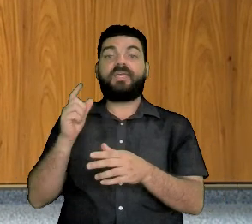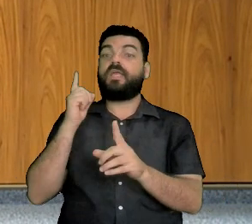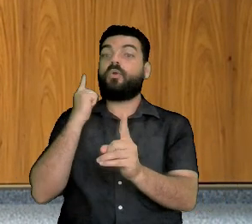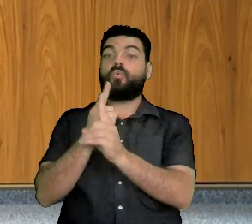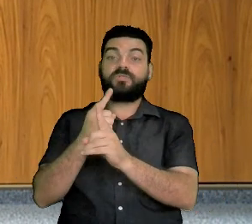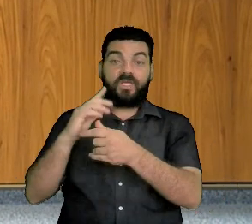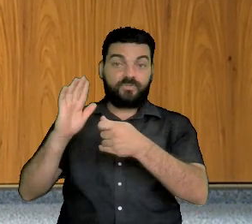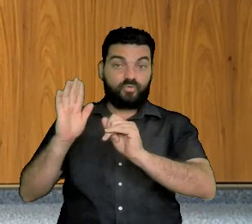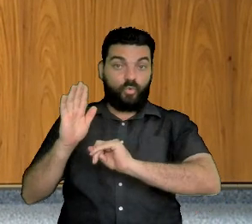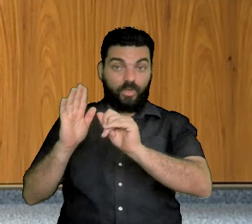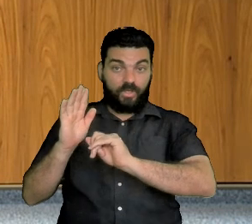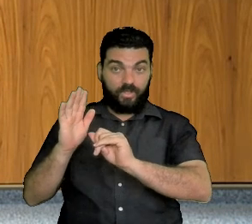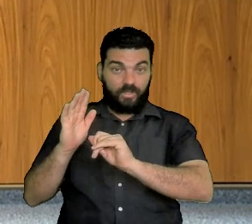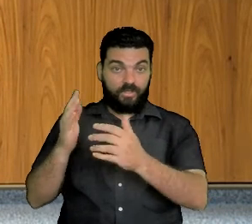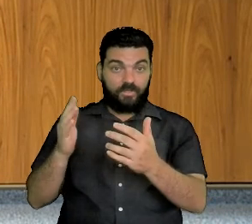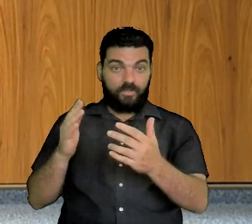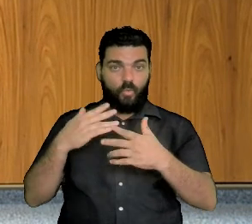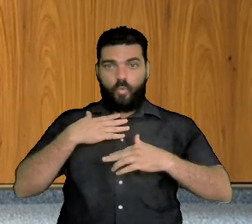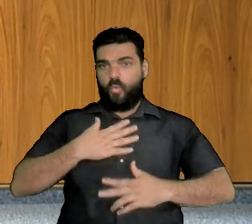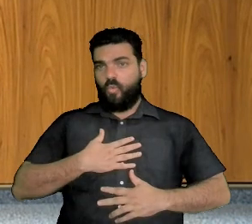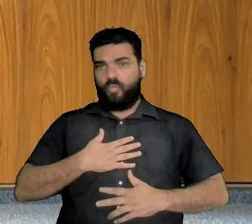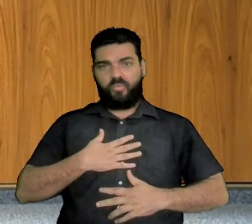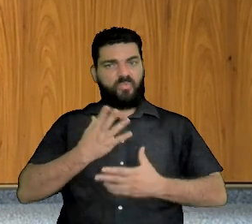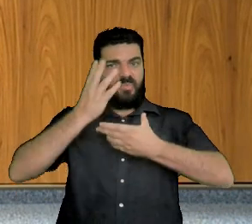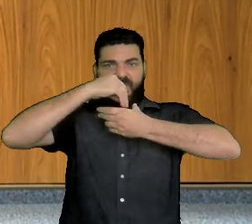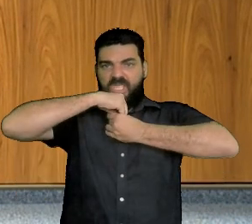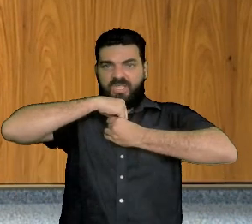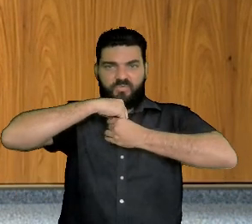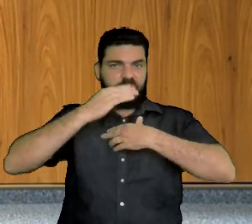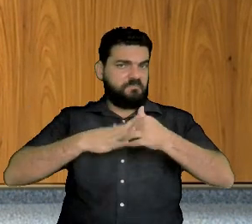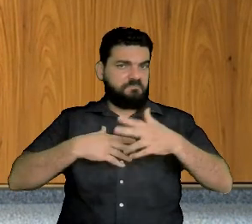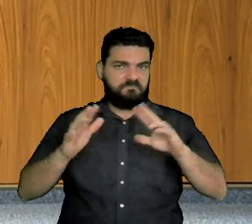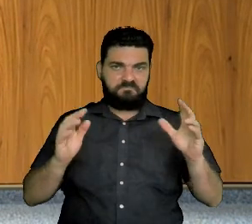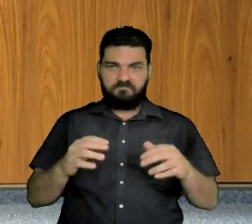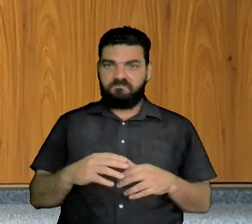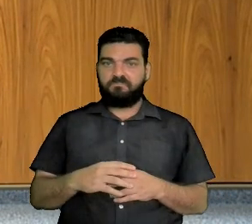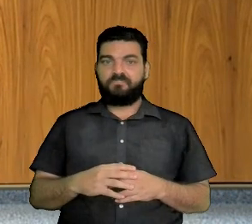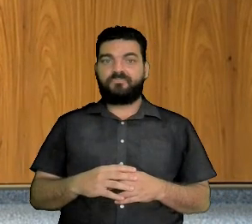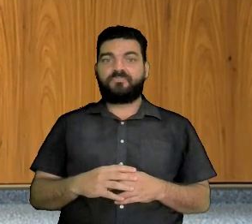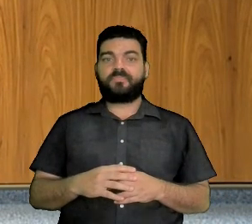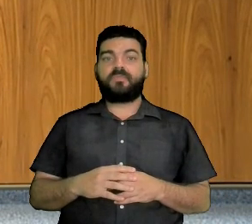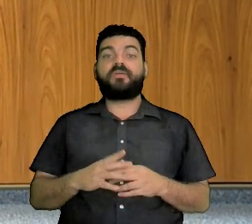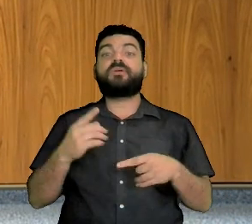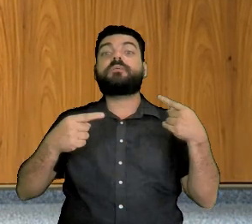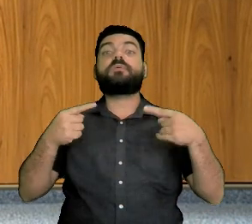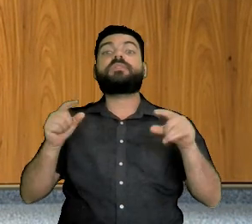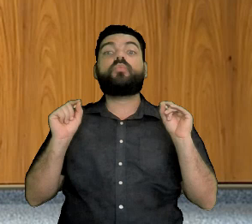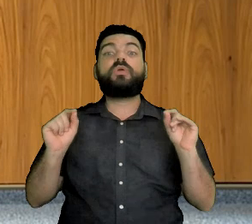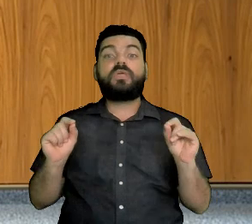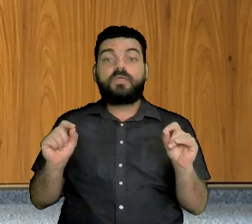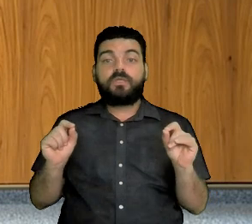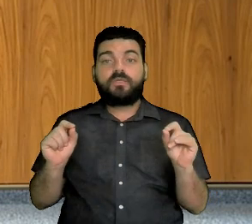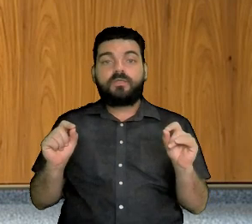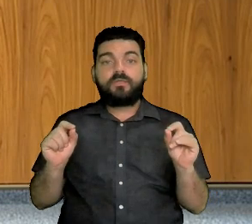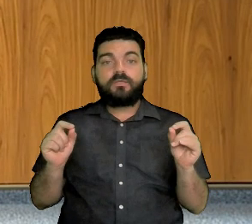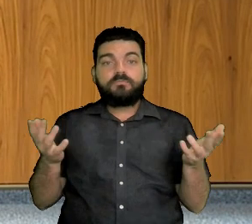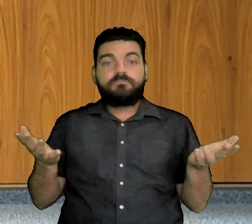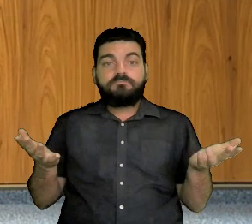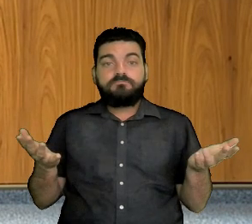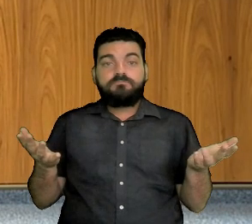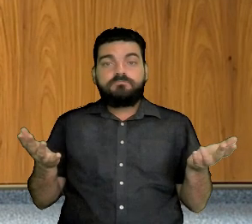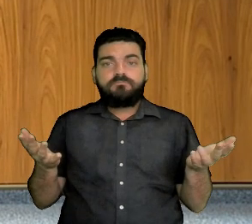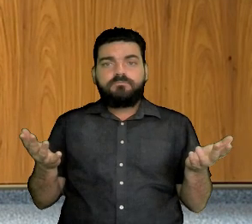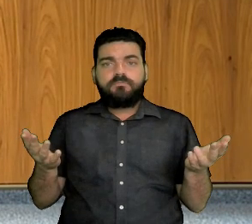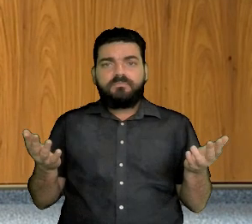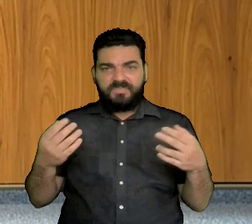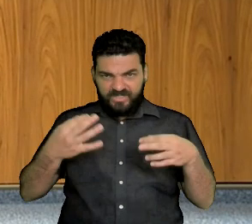dias. A pessoa é presa com a droga no corpo ou dentro do corpo. O que há para